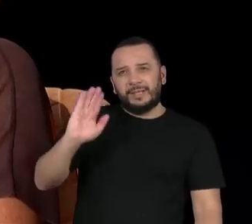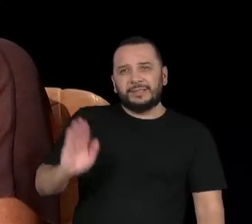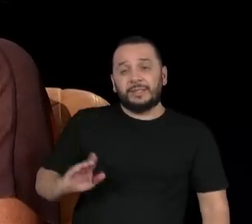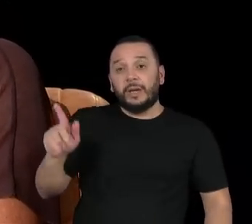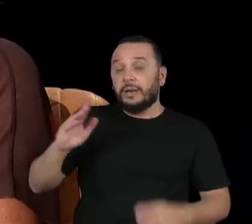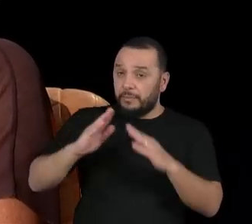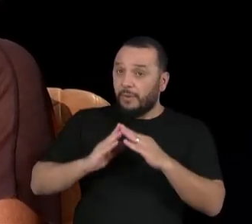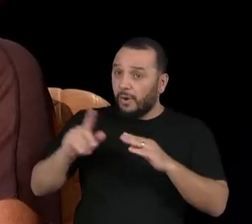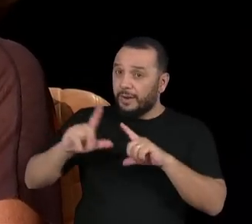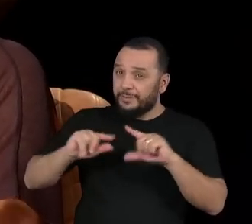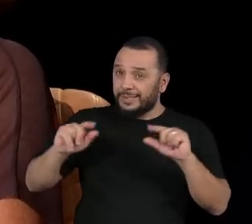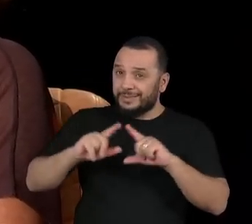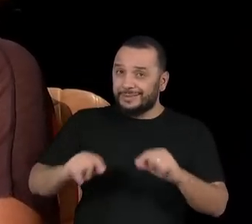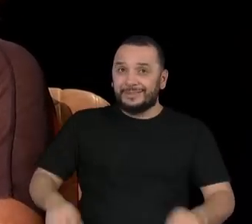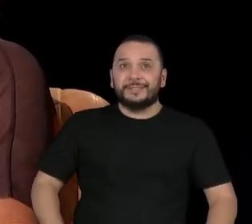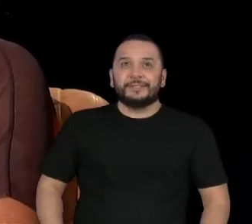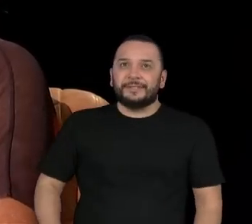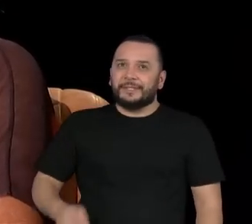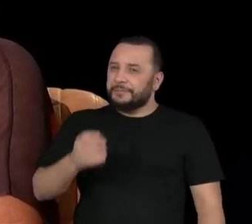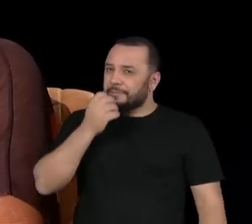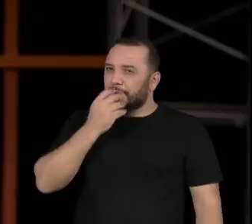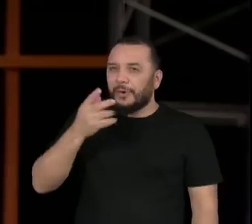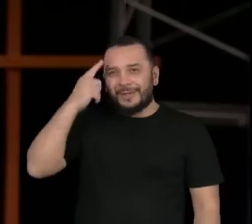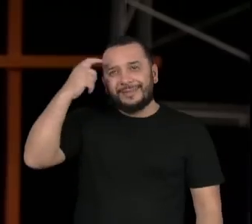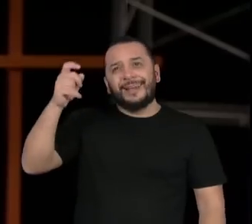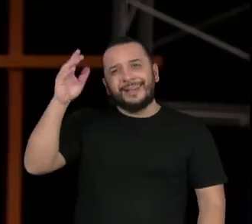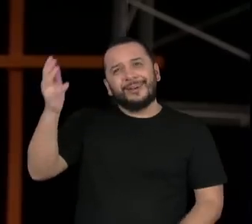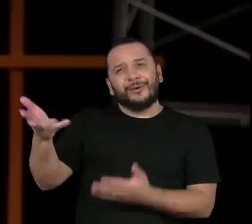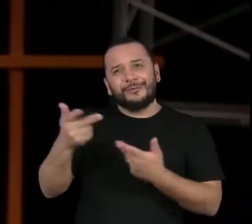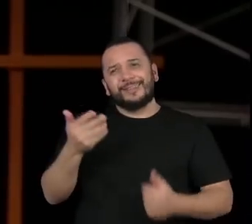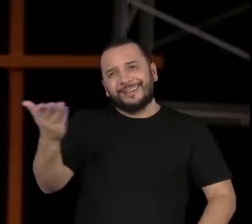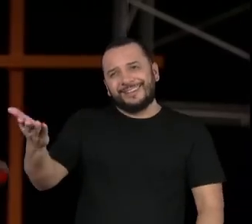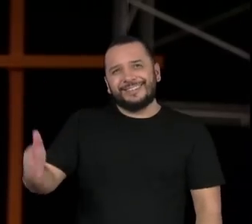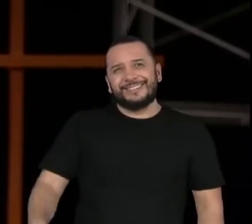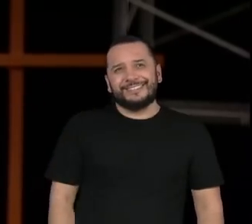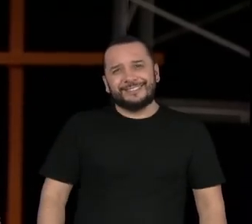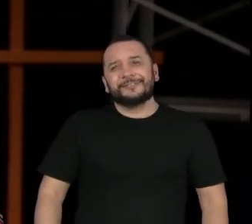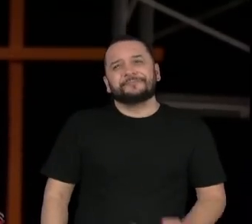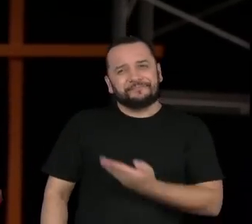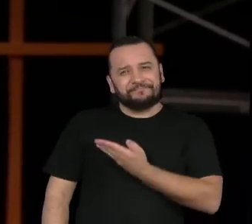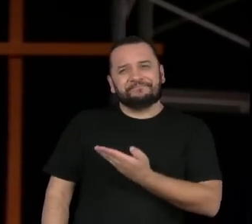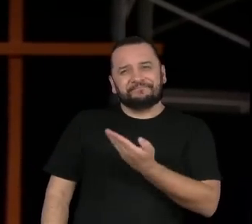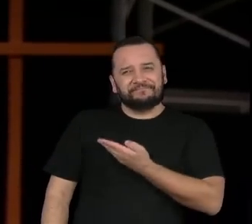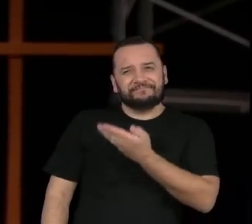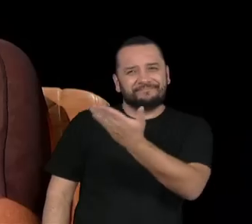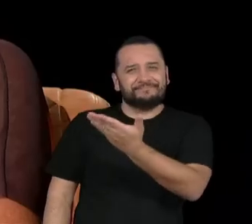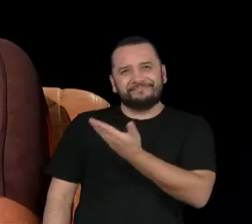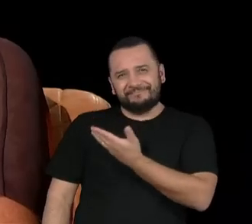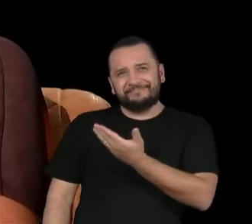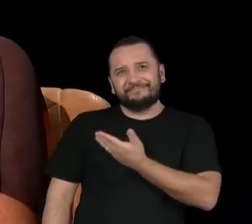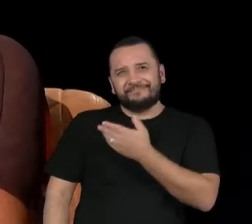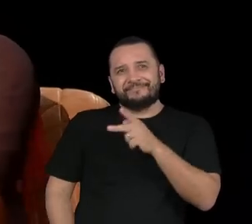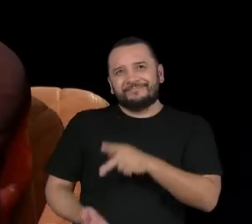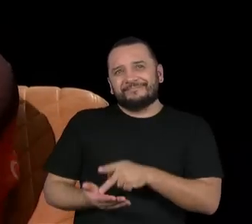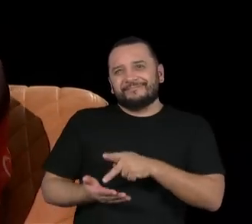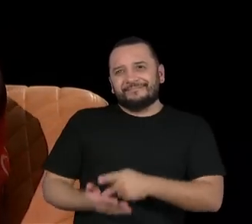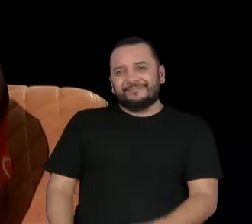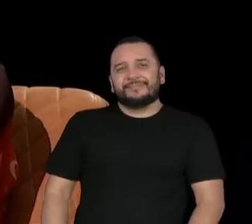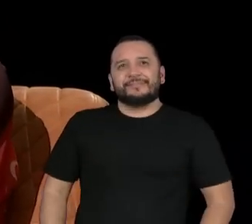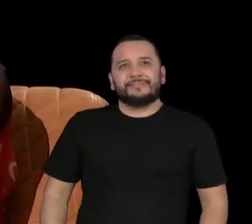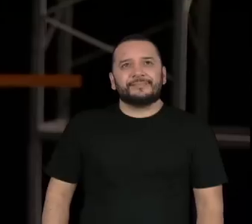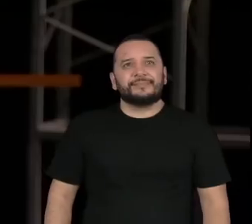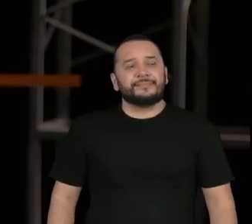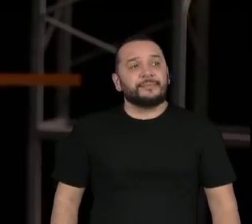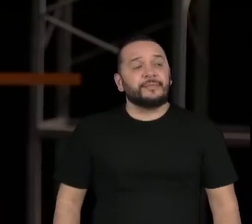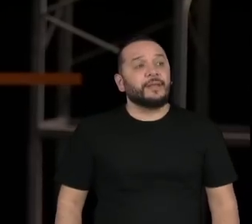que boa ideia ter chamado ele. A gente é muito amigo, muito, muito, muito. Itala,